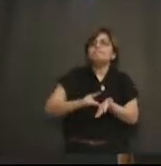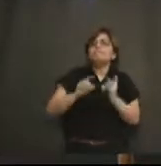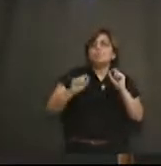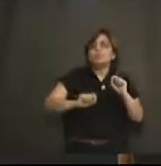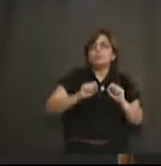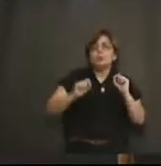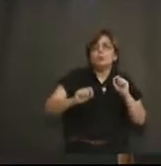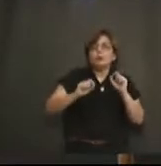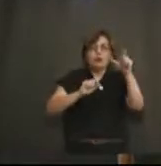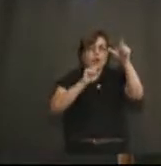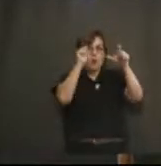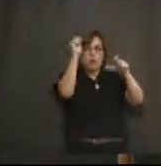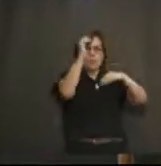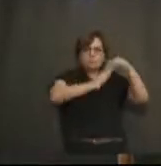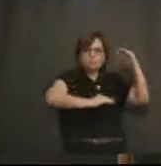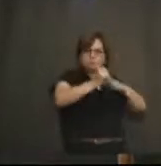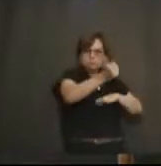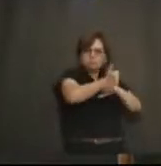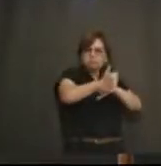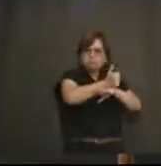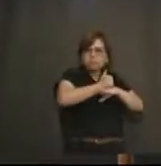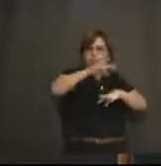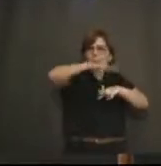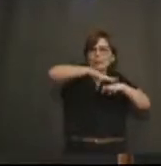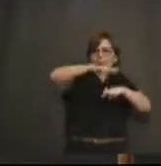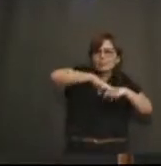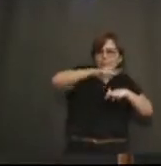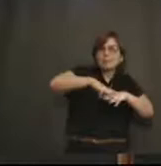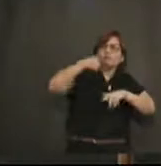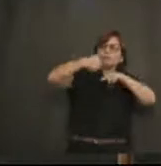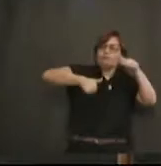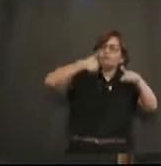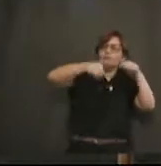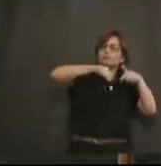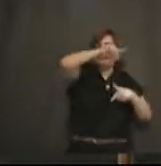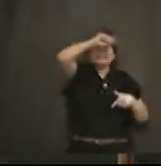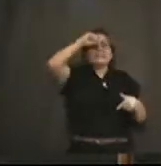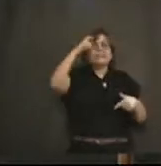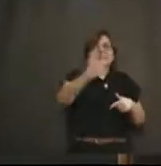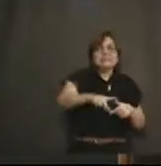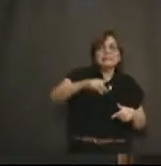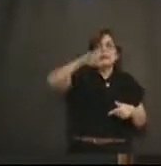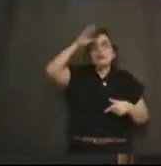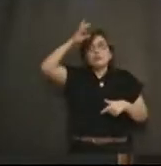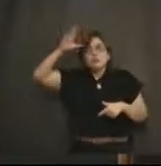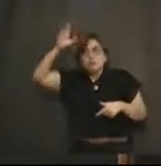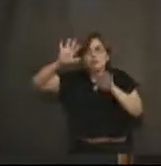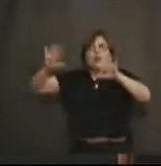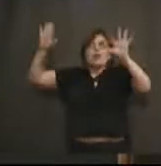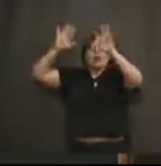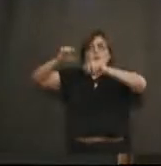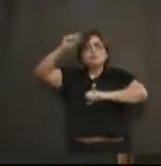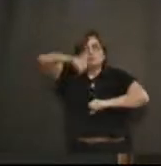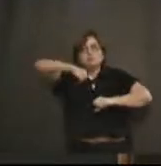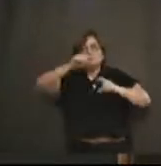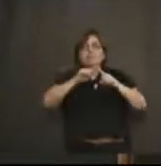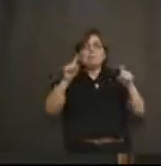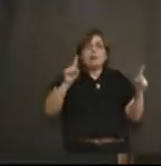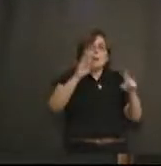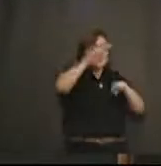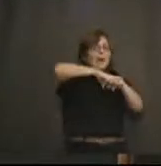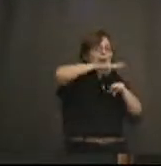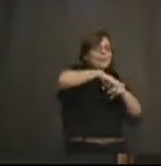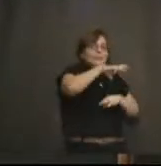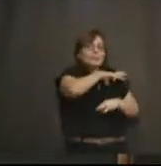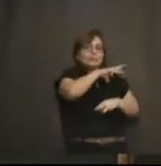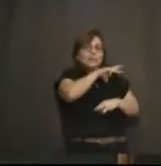são muito trabalhadores em geral, cientistas em geral, mas matemáticos em particular são trabalhadores e sonhadores,